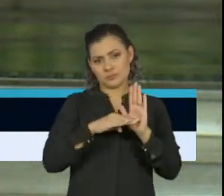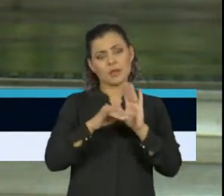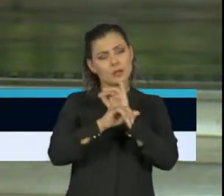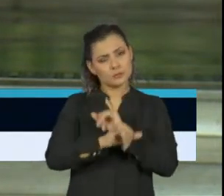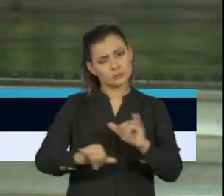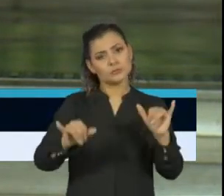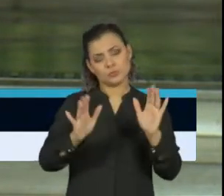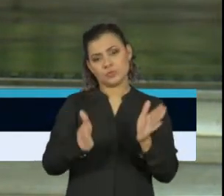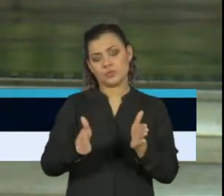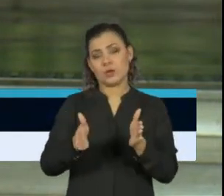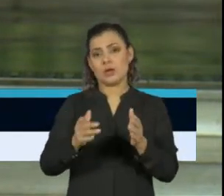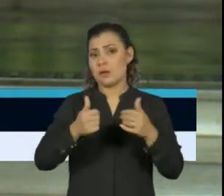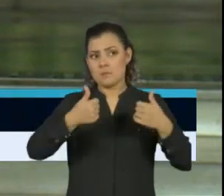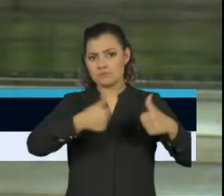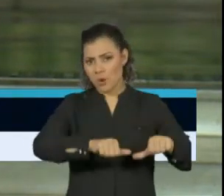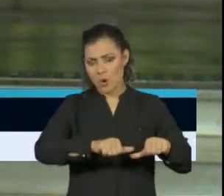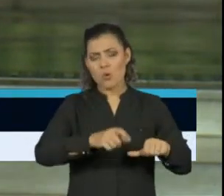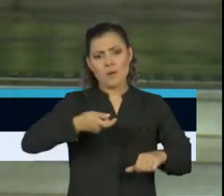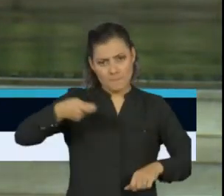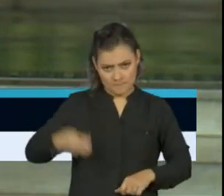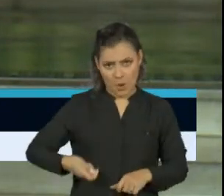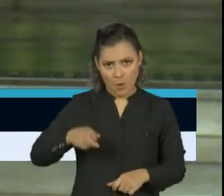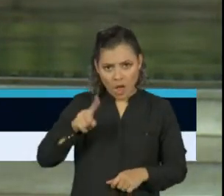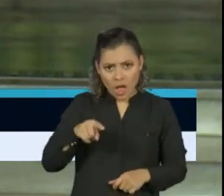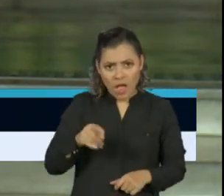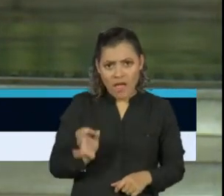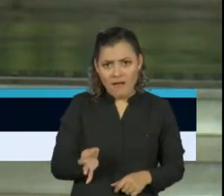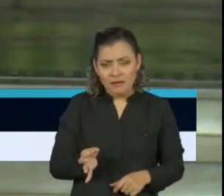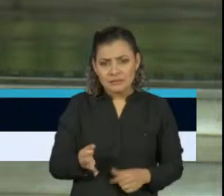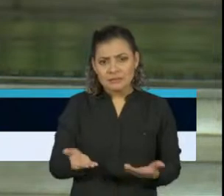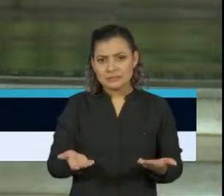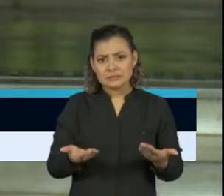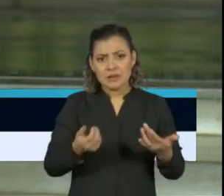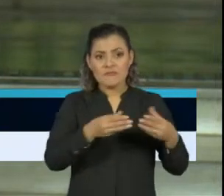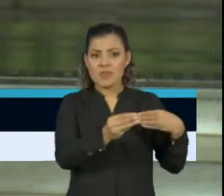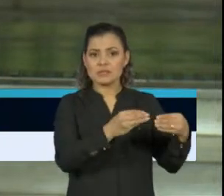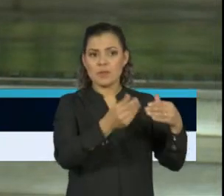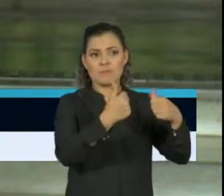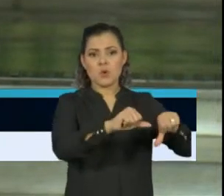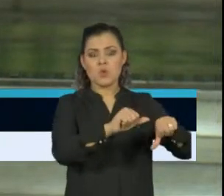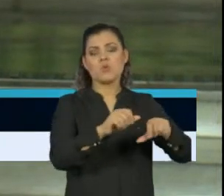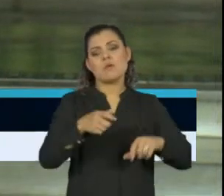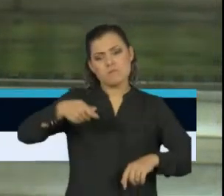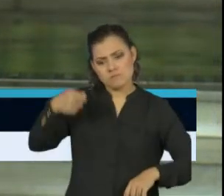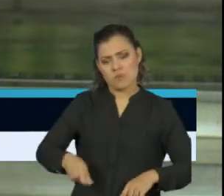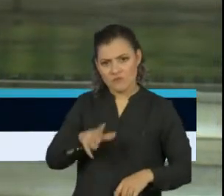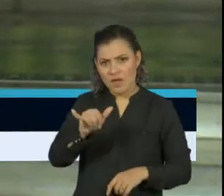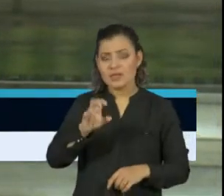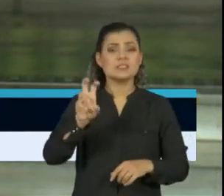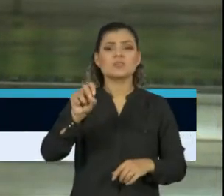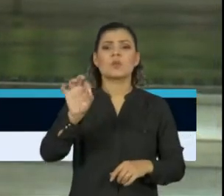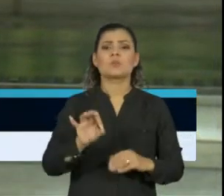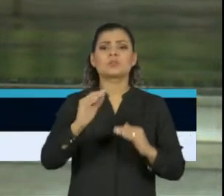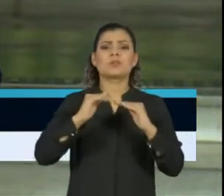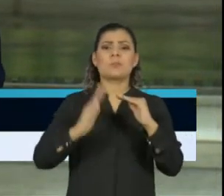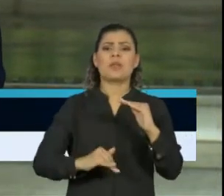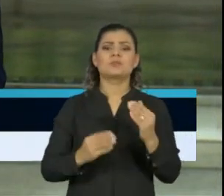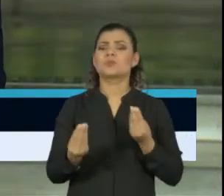anunciadas, serem suspensas nessas cidades que esses índices continuarem abaixo dos 50%, se prosseguirem